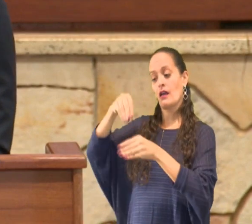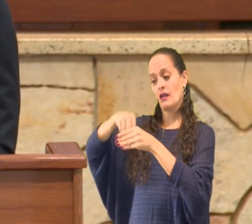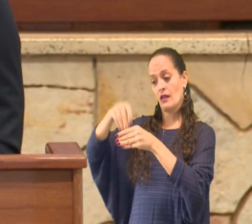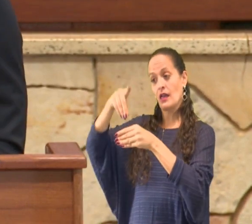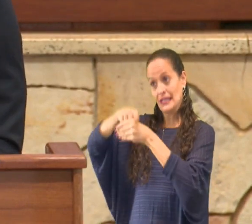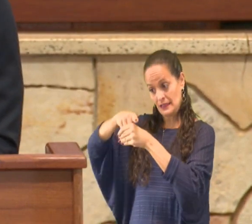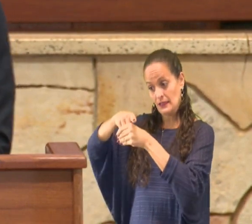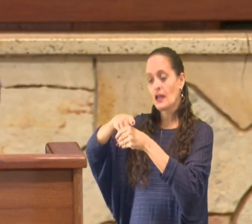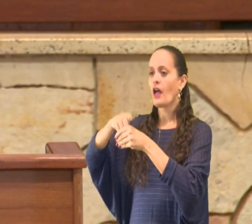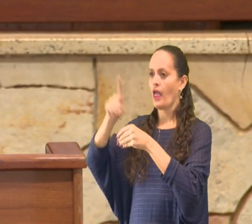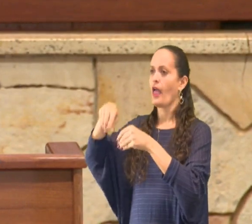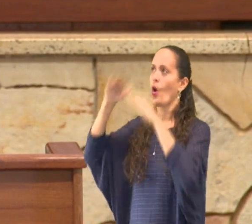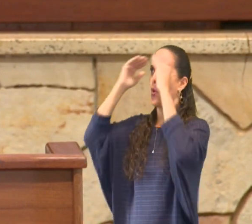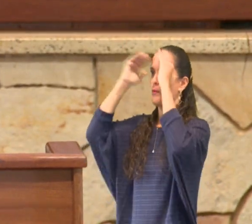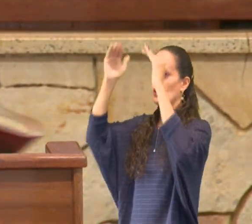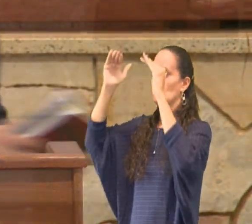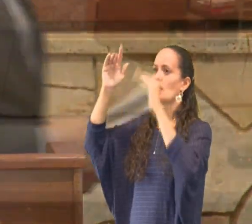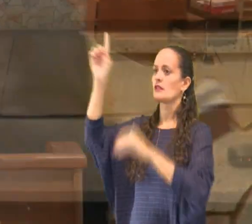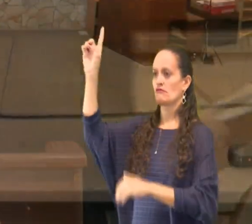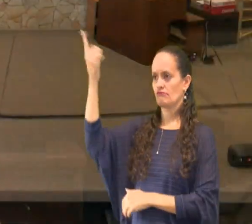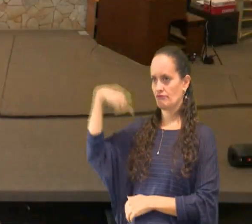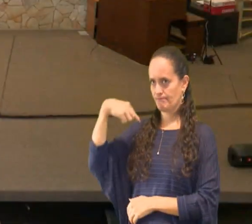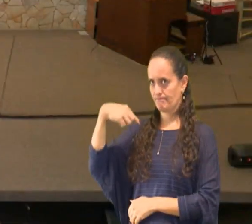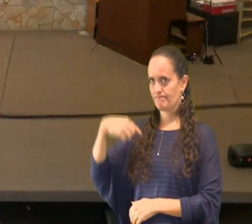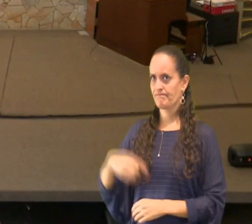e fé ao Senhor Jesus.